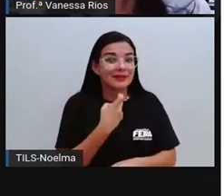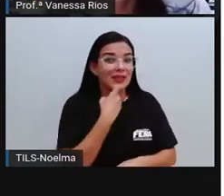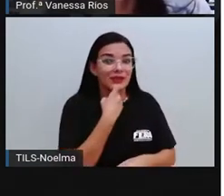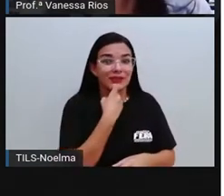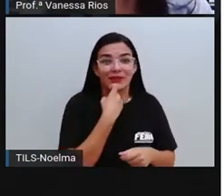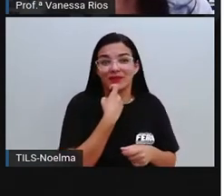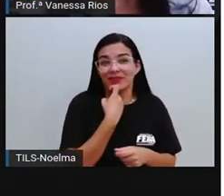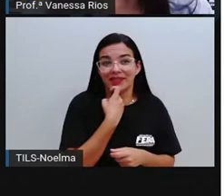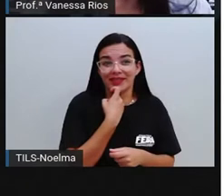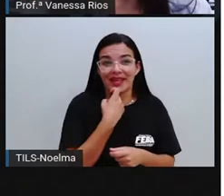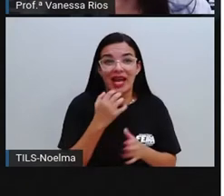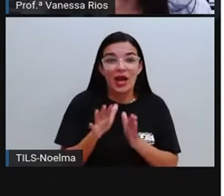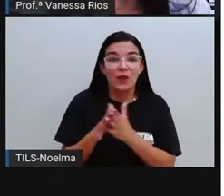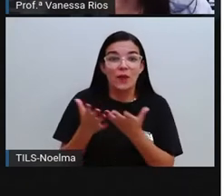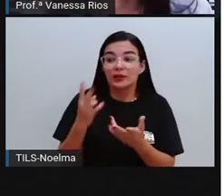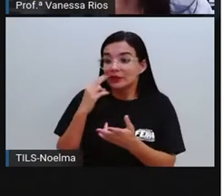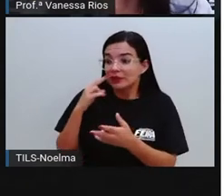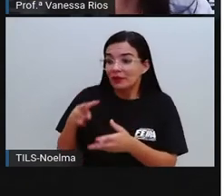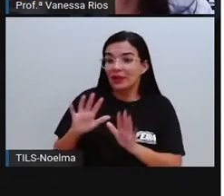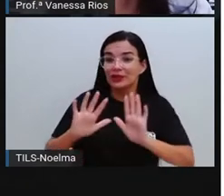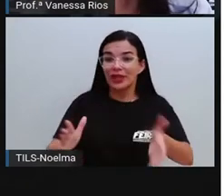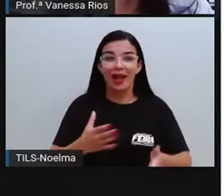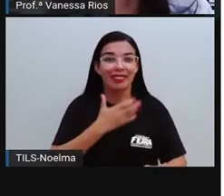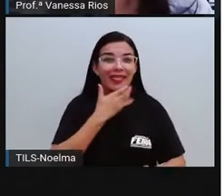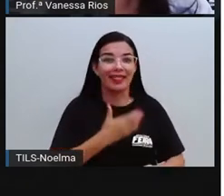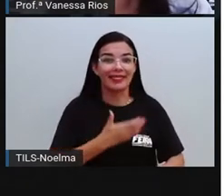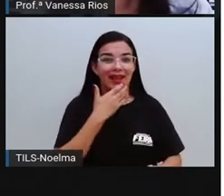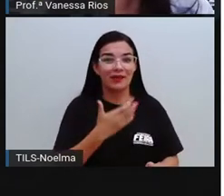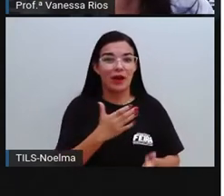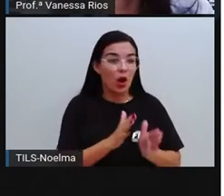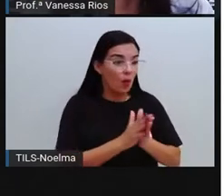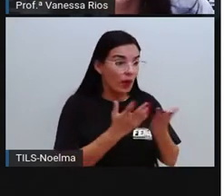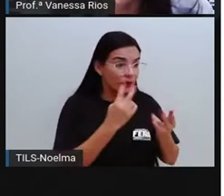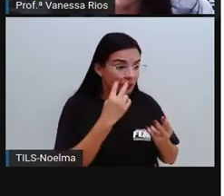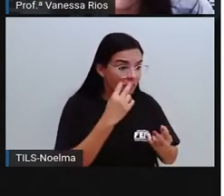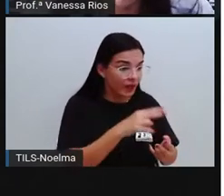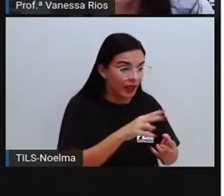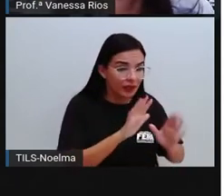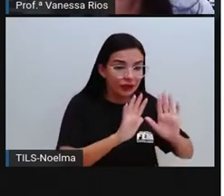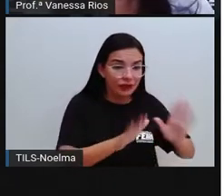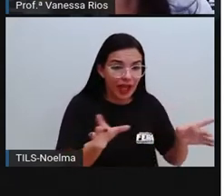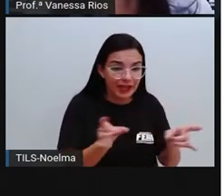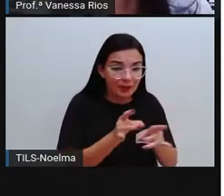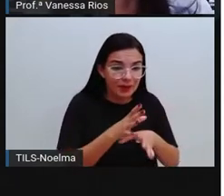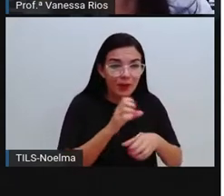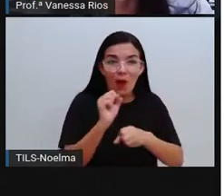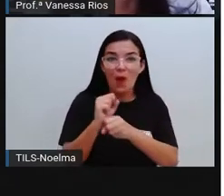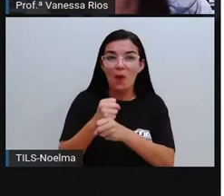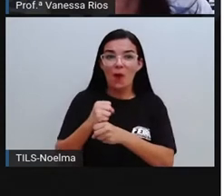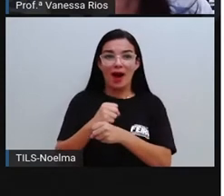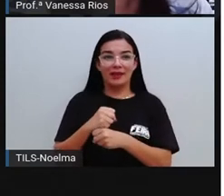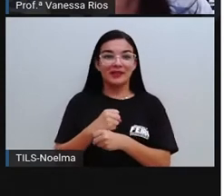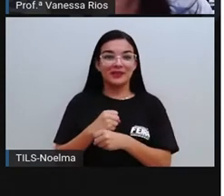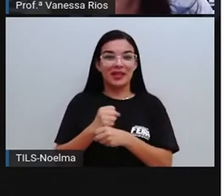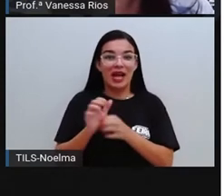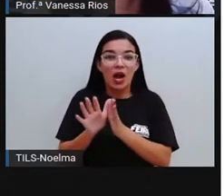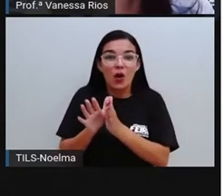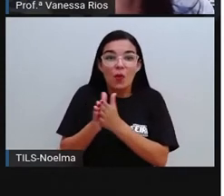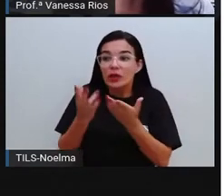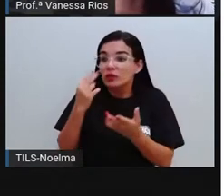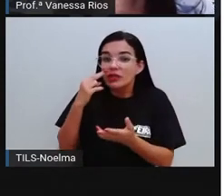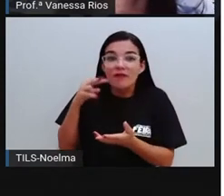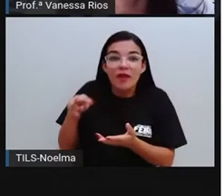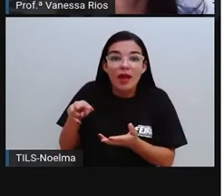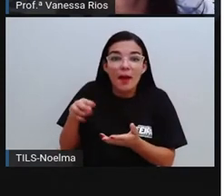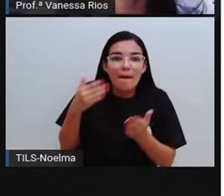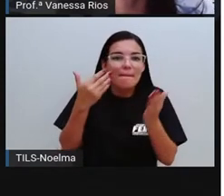sexta-feira. Quando se vê, já é Natal. Quando se vê, já terminou o ano. Quando